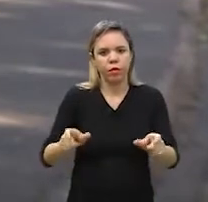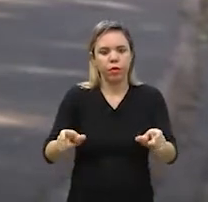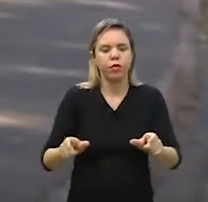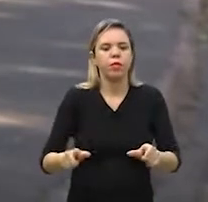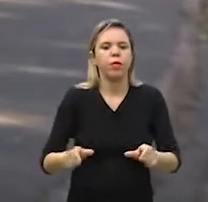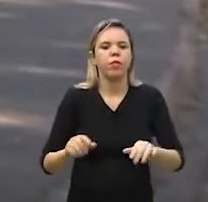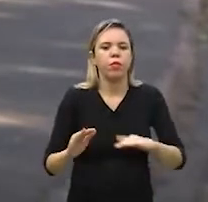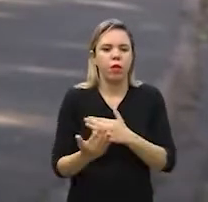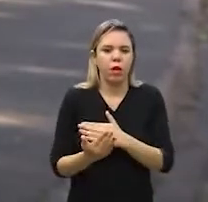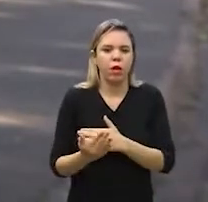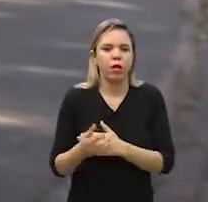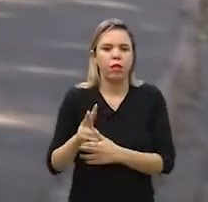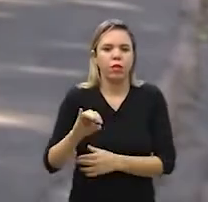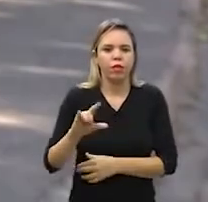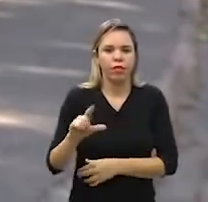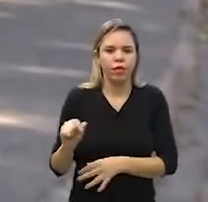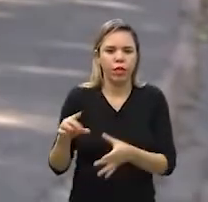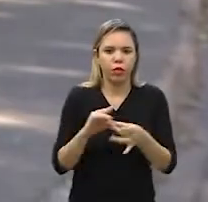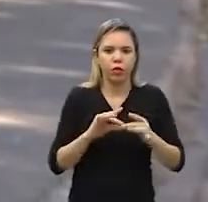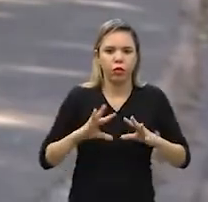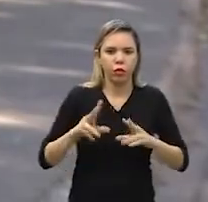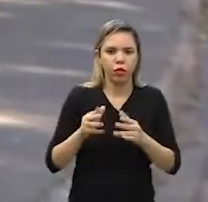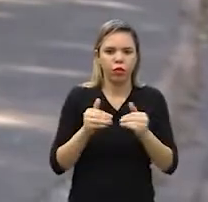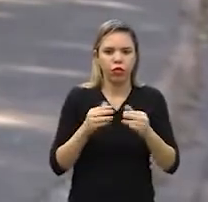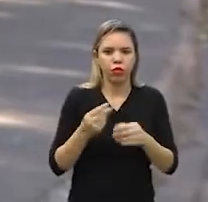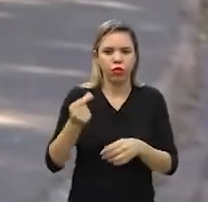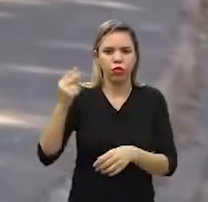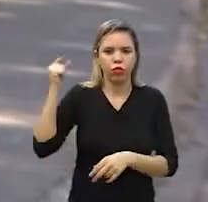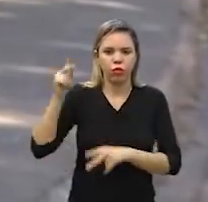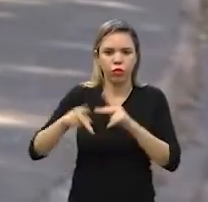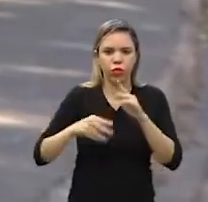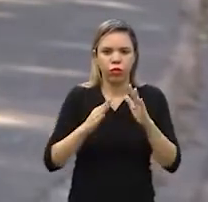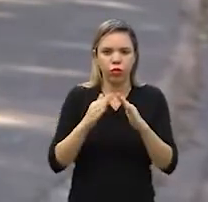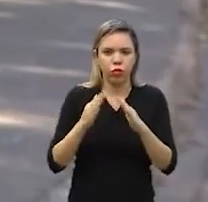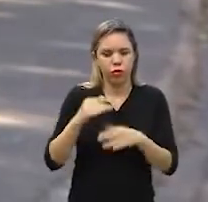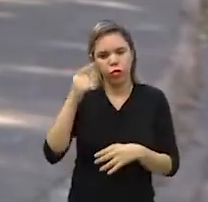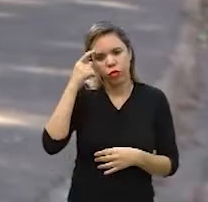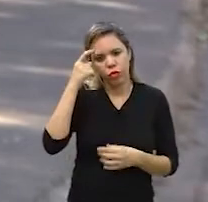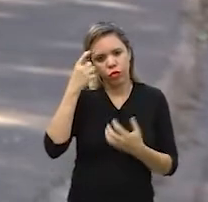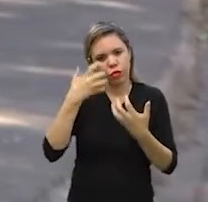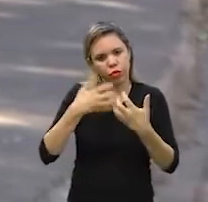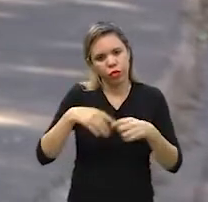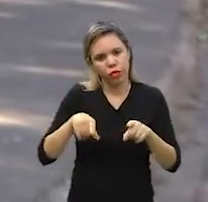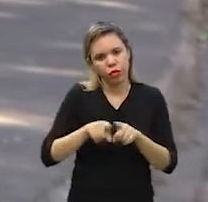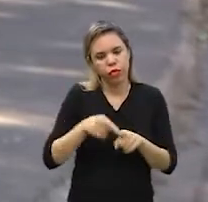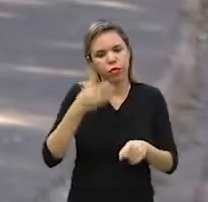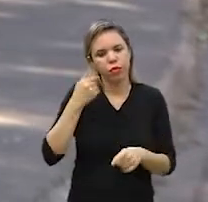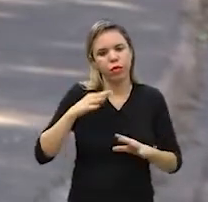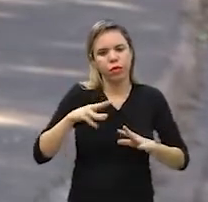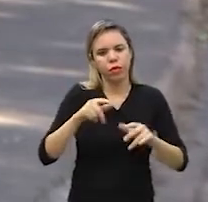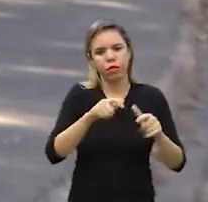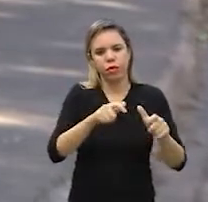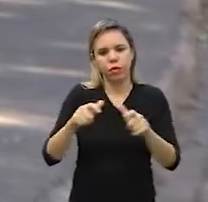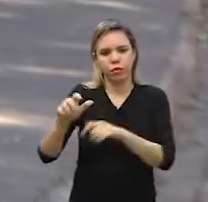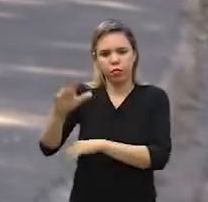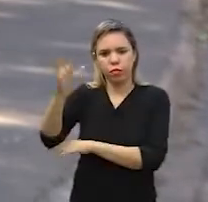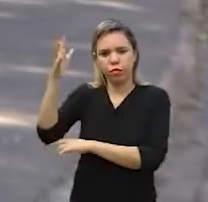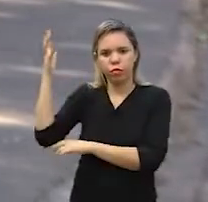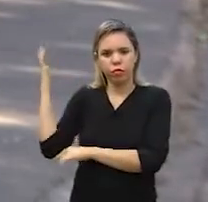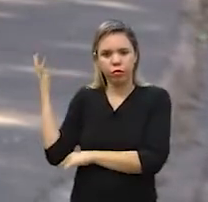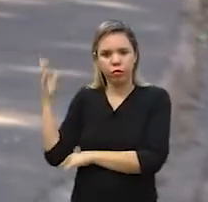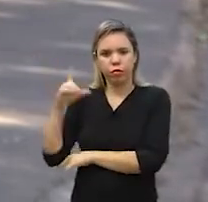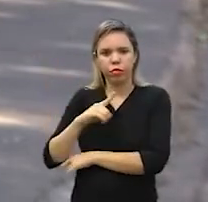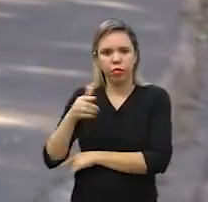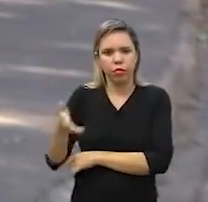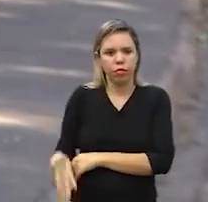ciclovia aqui na Vila União é um pedido muito antigo de todos os moradores e a gente pensou também para aproveitar toda essa área